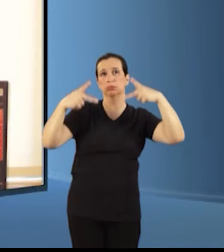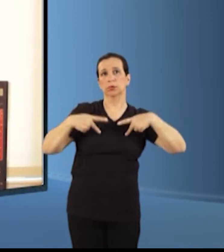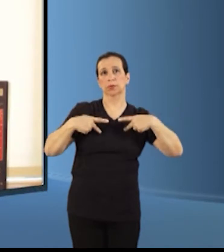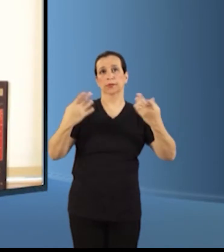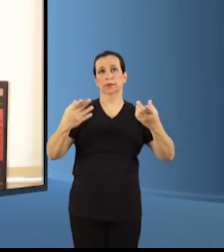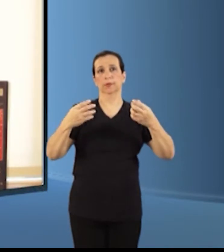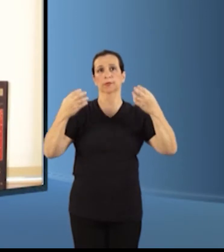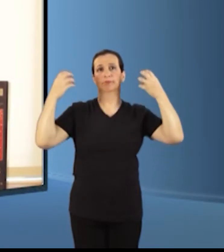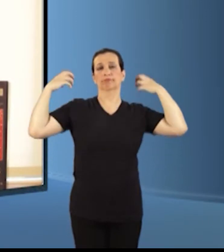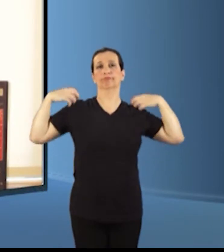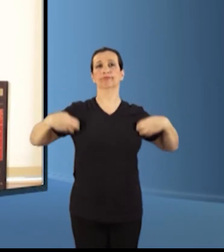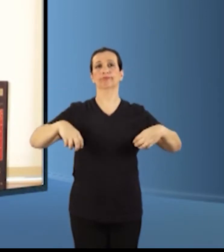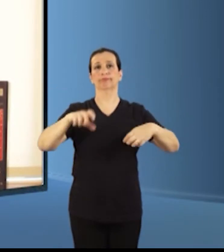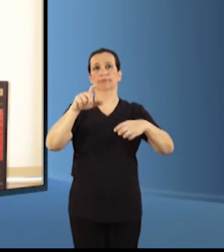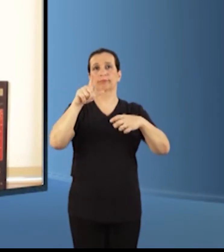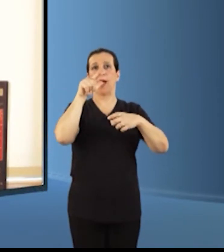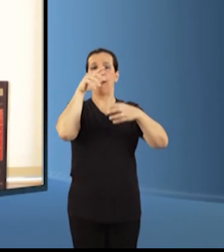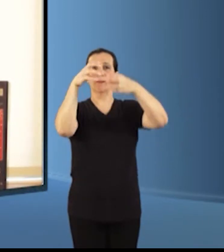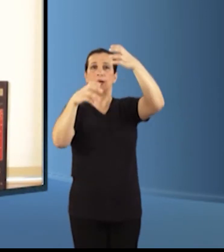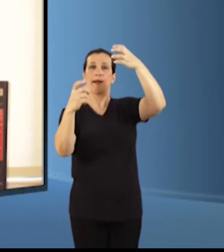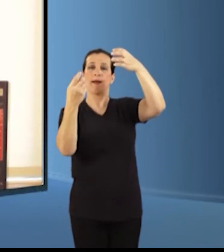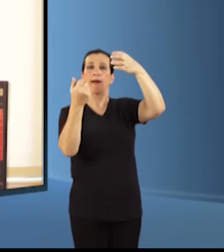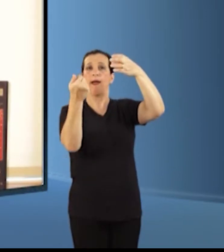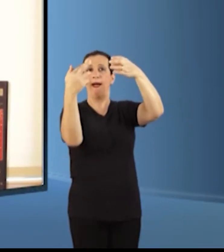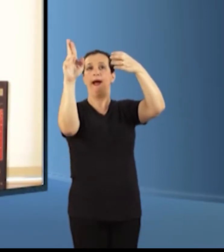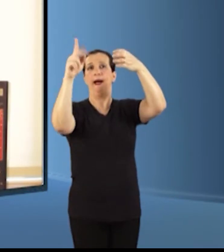mergulho com cilindro, em altas